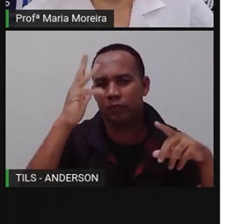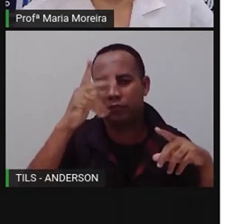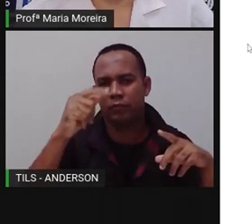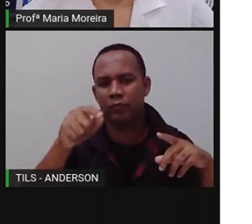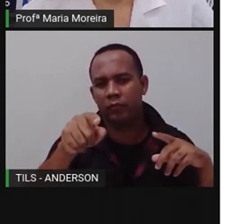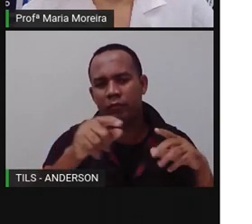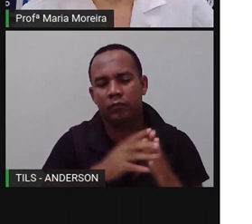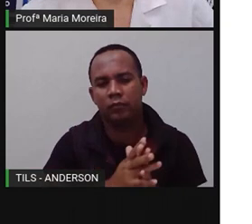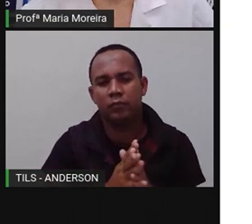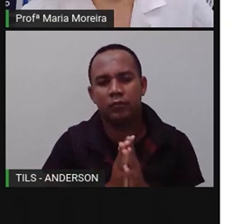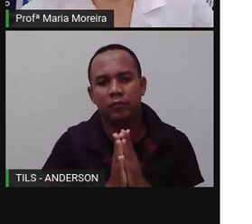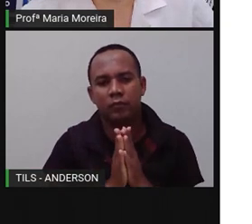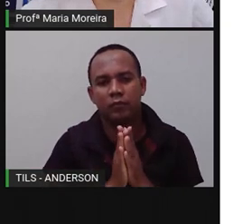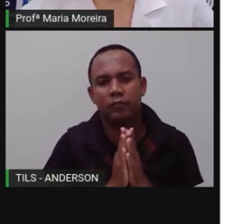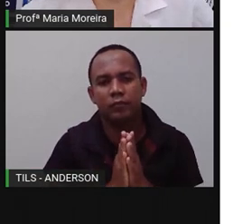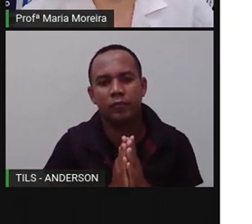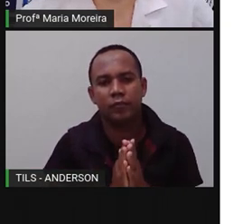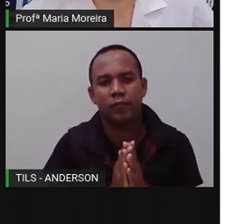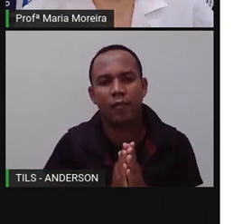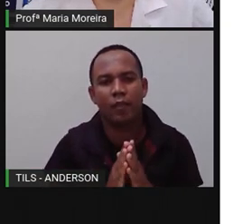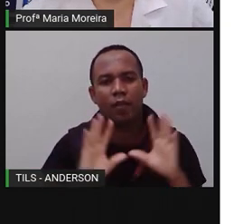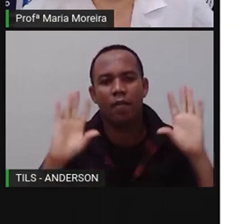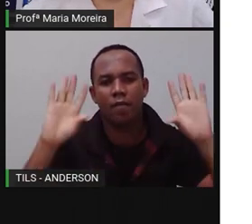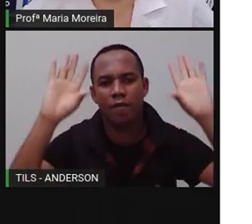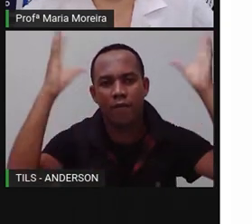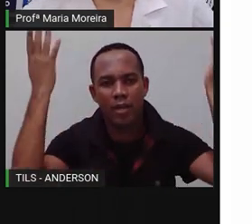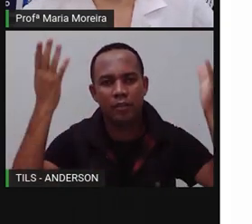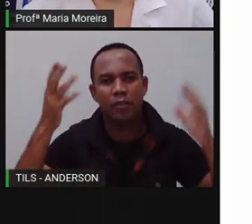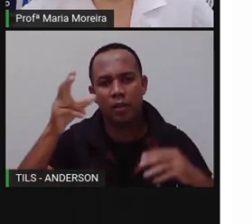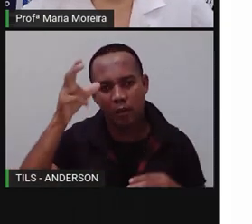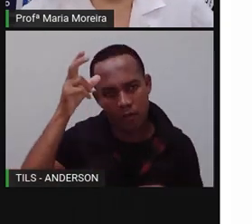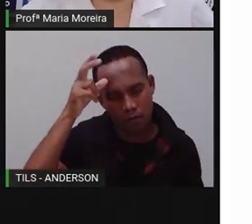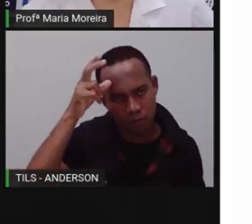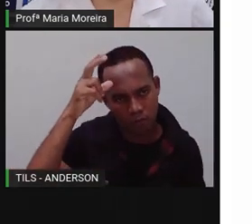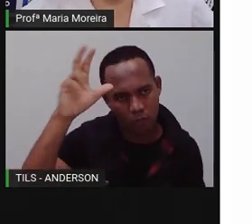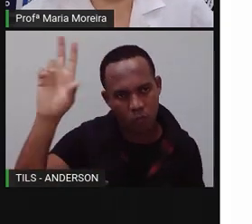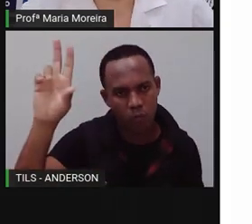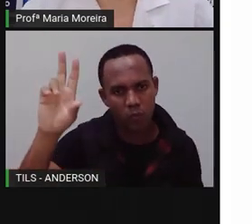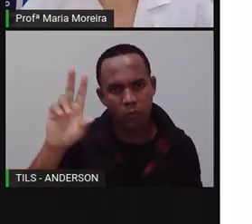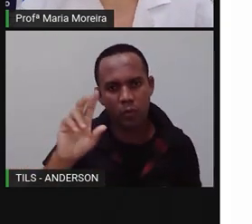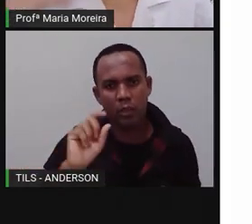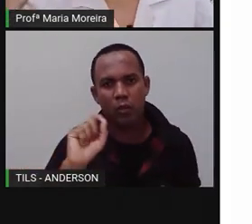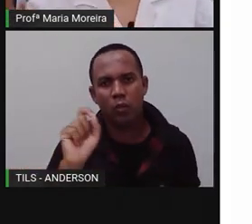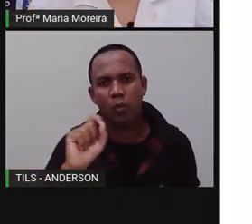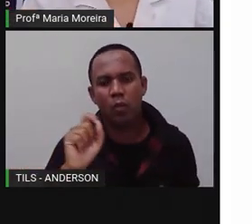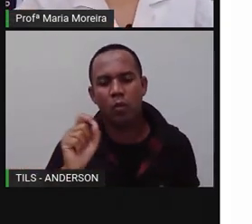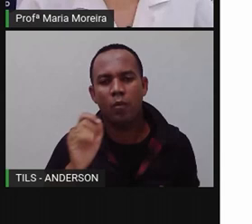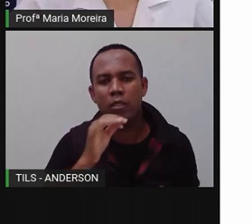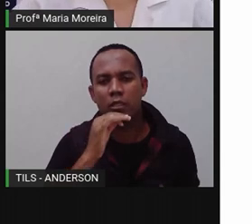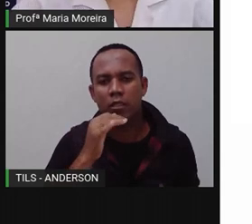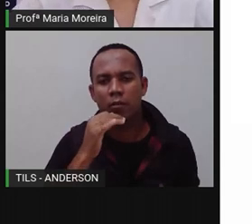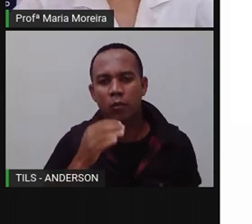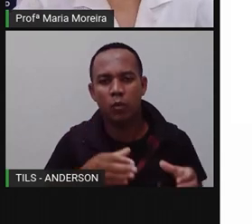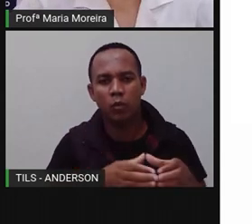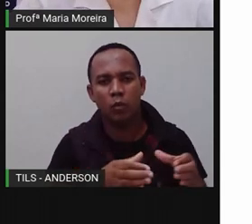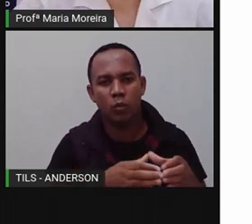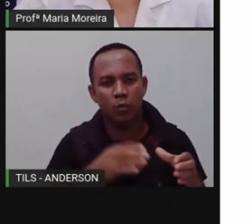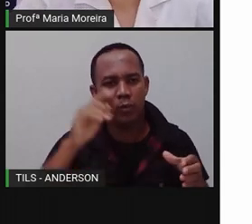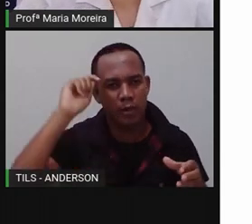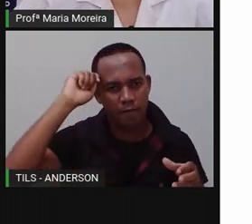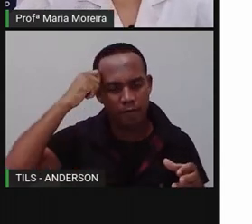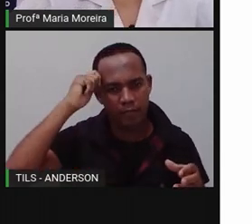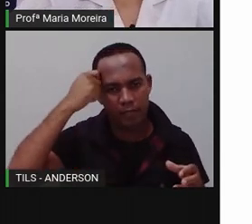aí. Bom, as manifestações rituais, né? As manifestações rituais e costumes africanos